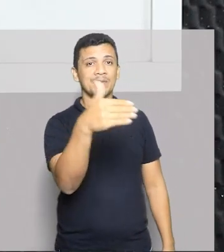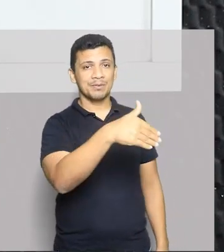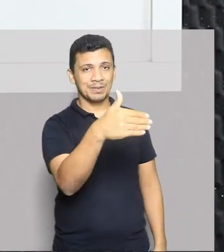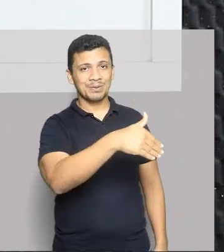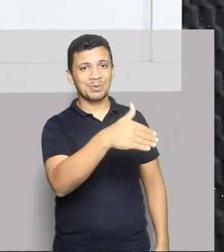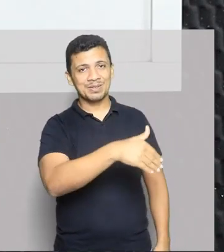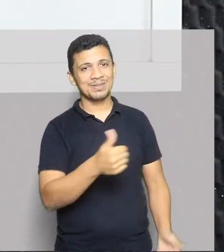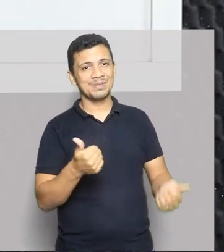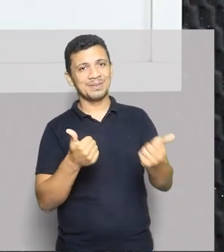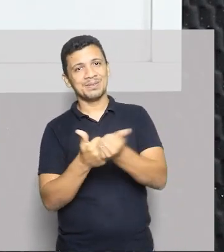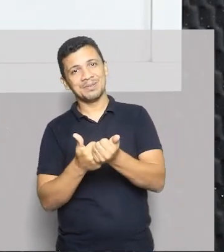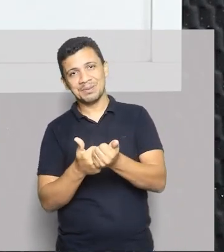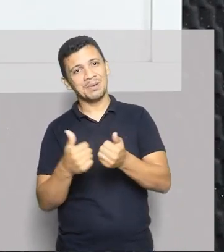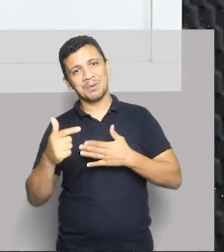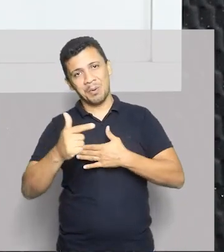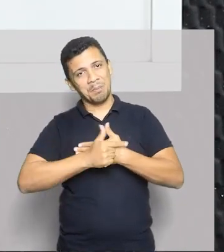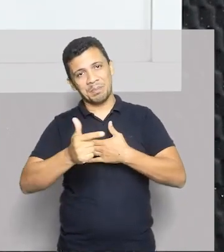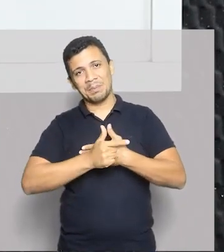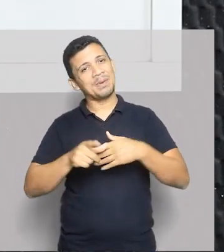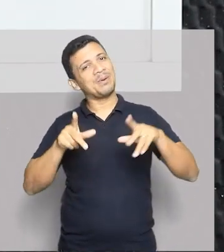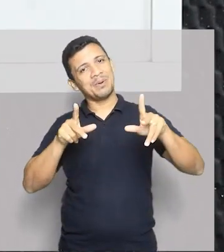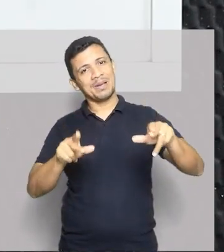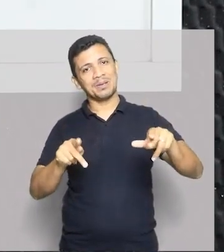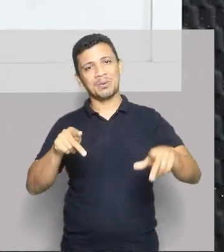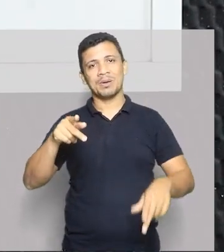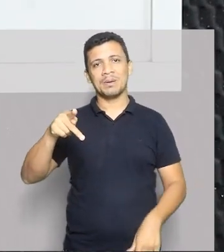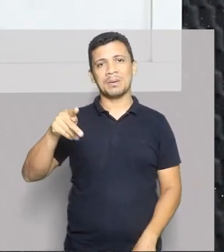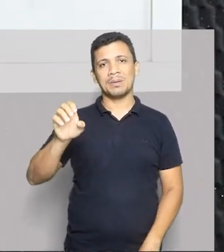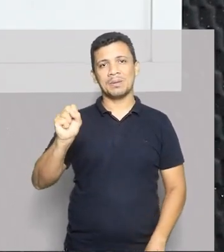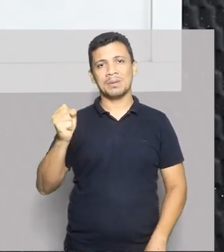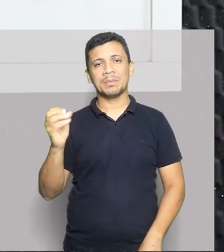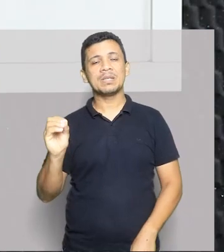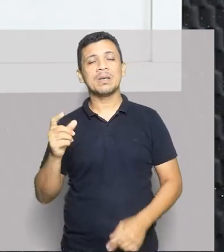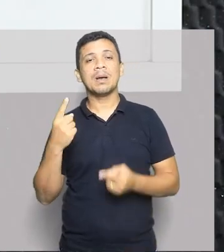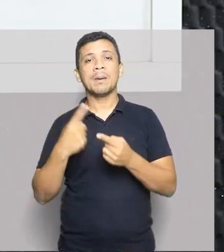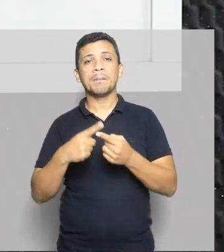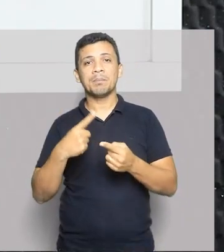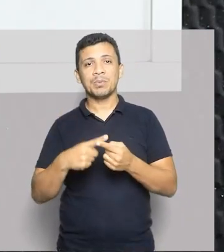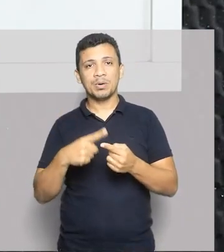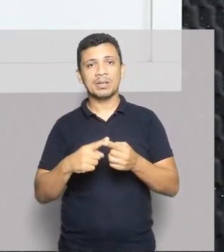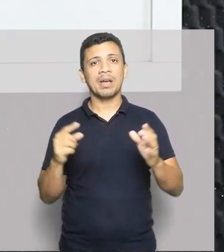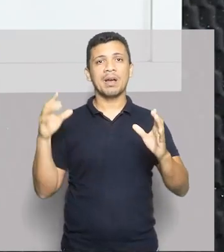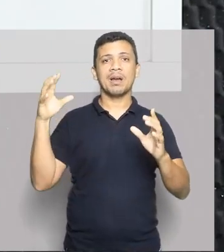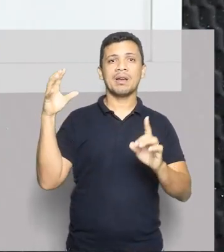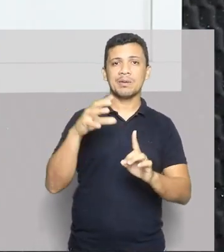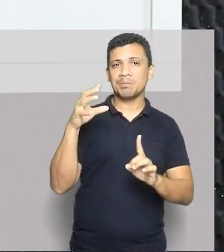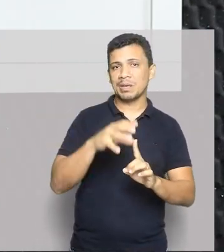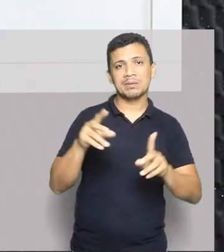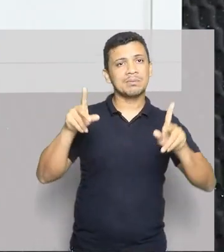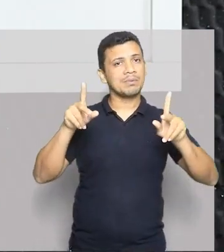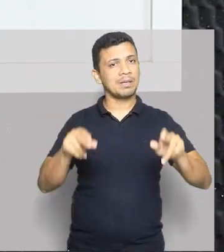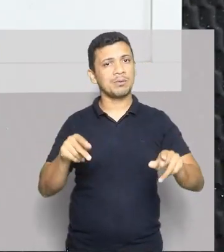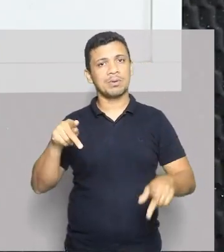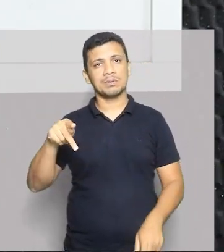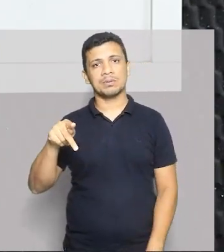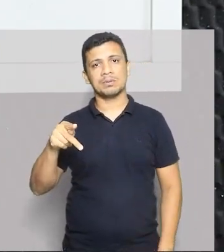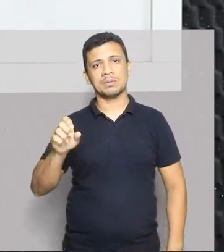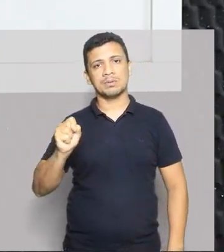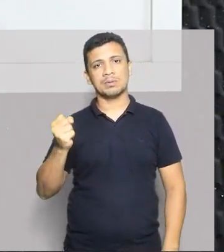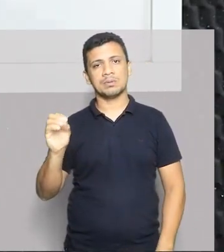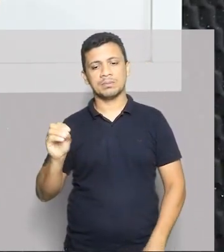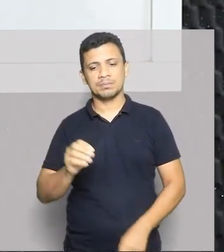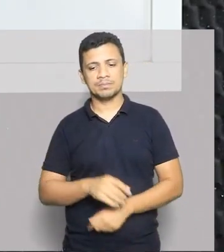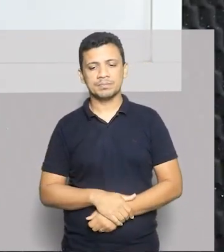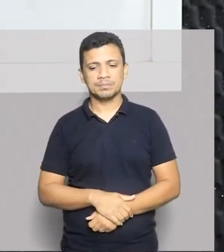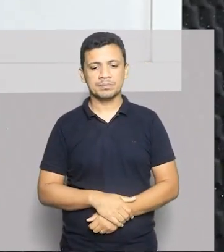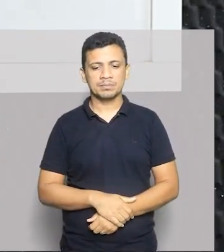essa mesma função, vamos dizer assim. Tá? Porque o impacto da frequência é o mesmo impacto lá do peso. Então